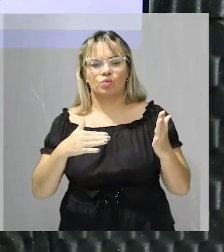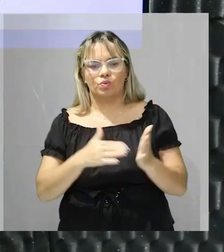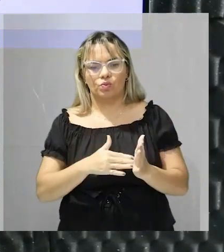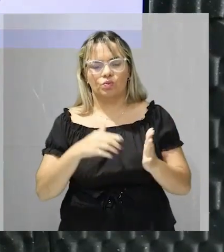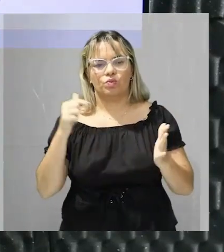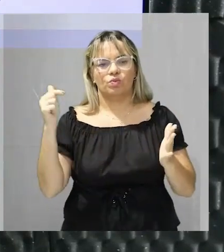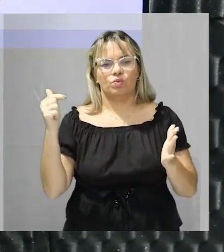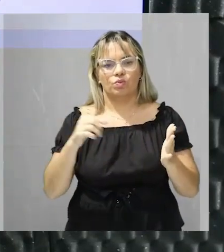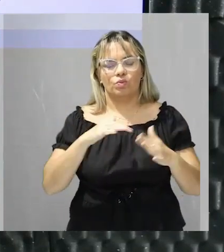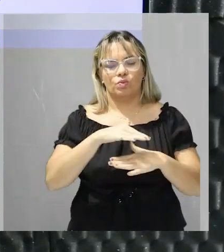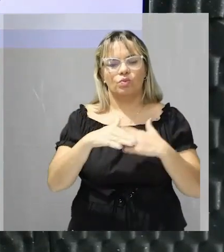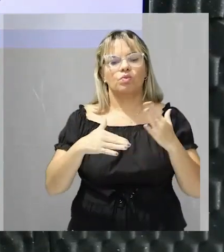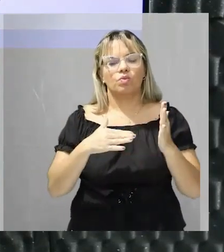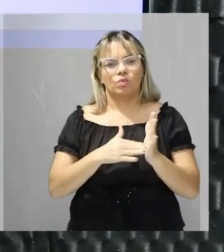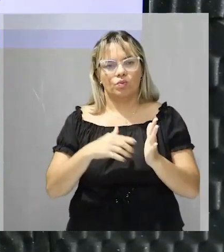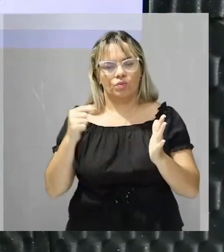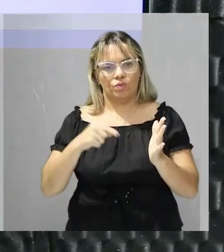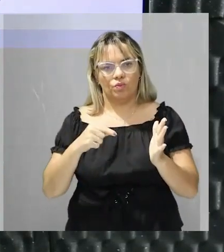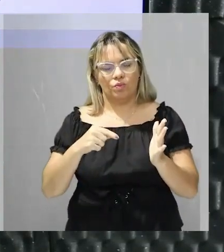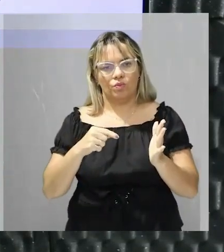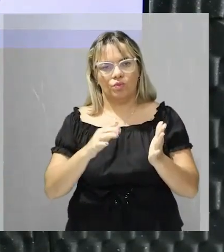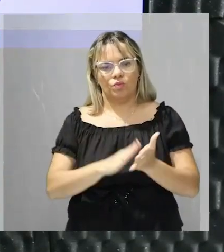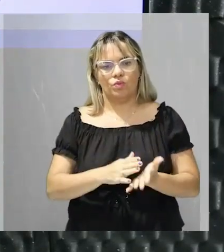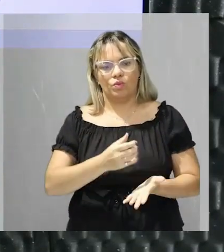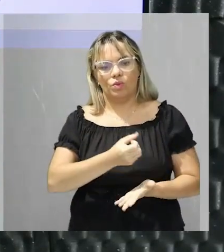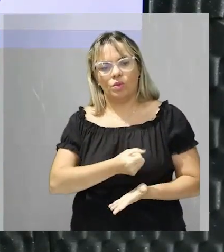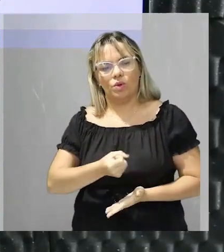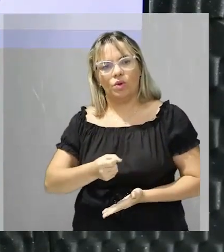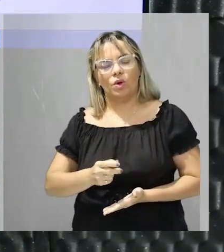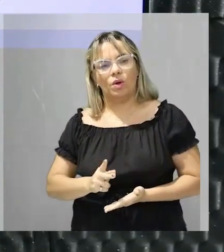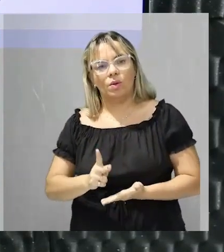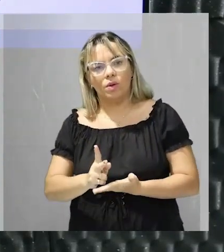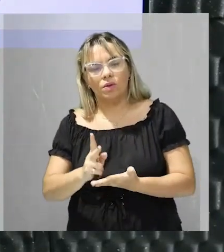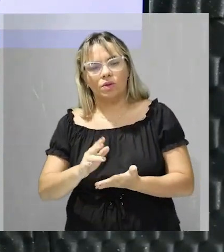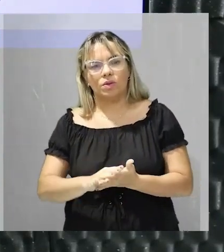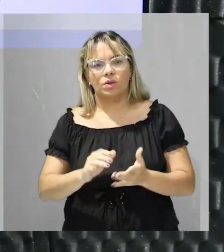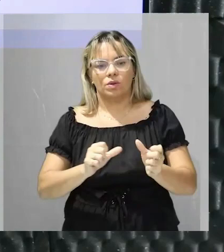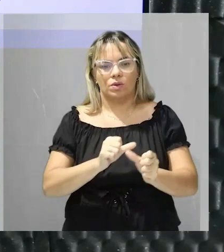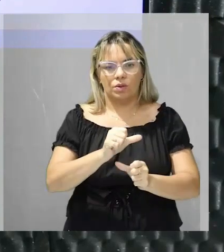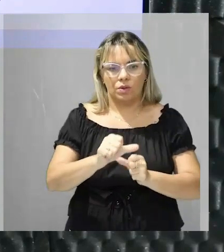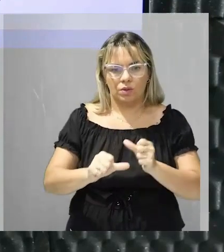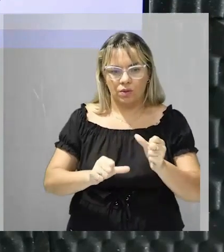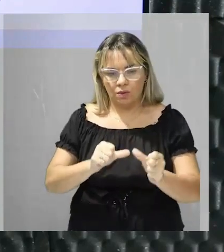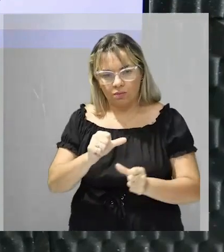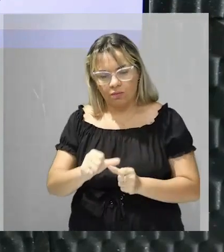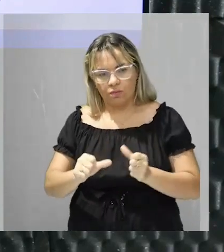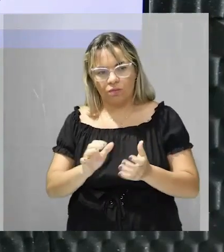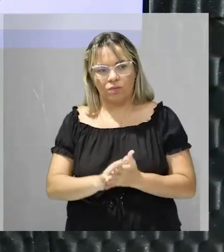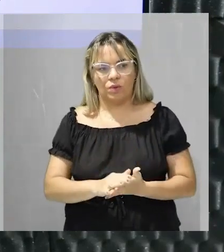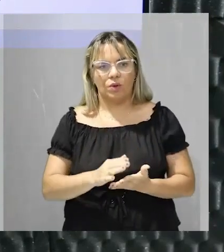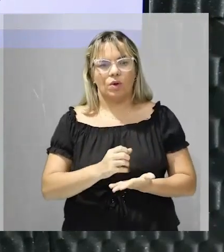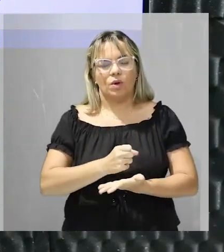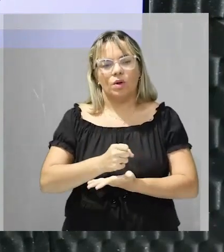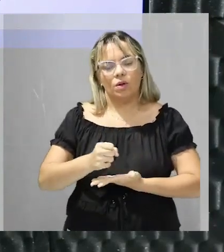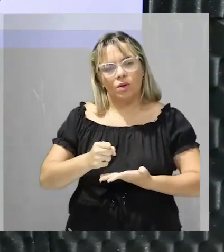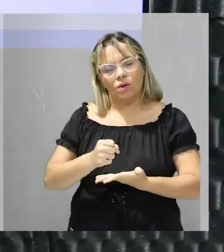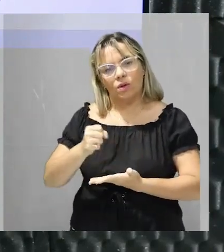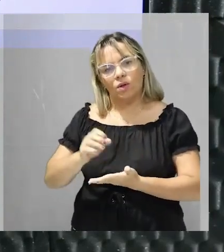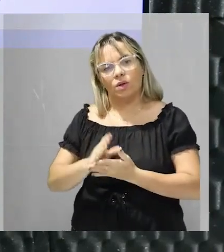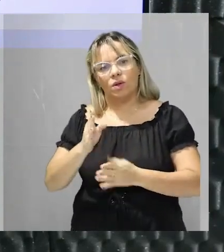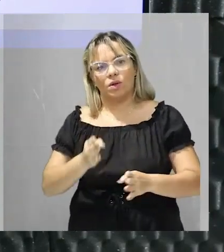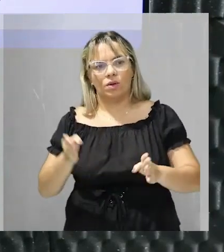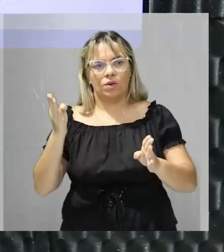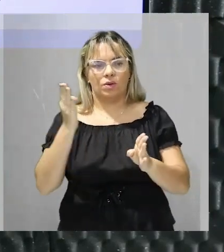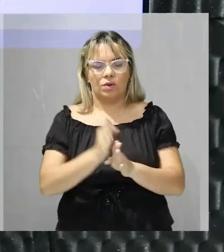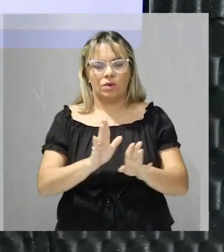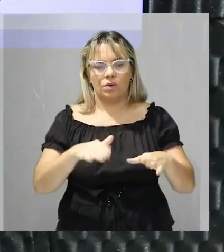justamente né Por esse coeficiente de variação é ele com base nele que nós vamos e descobrir